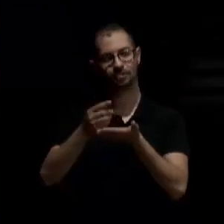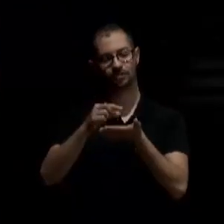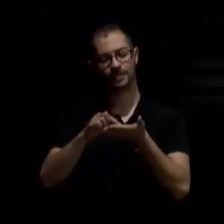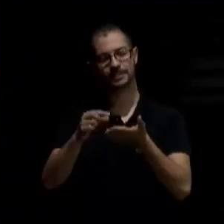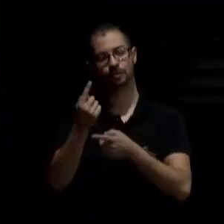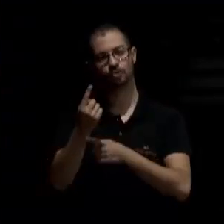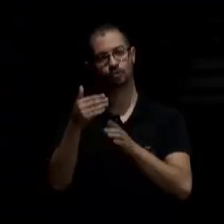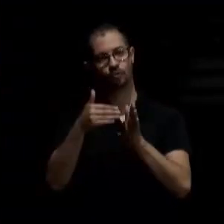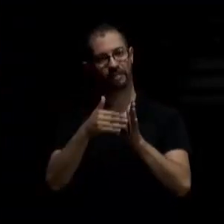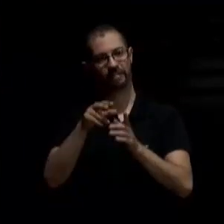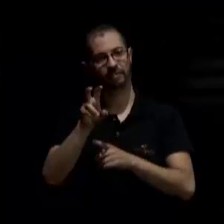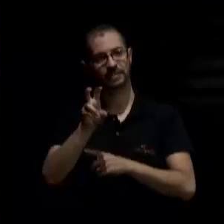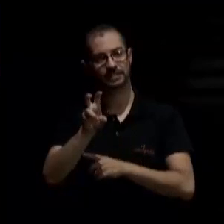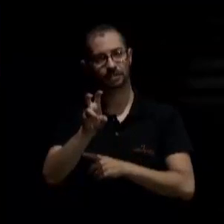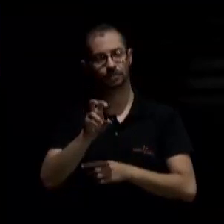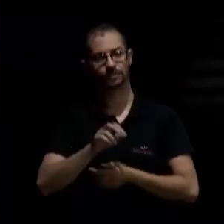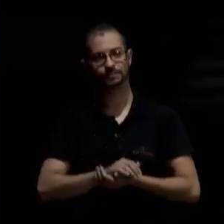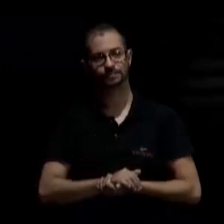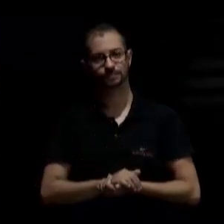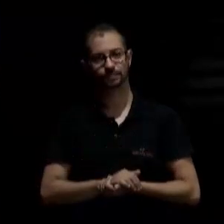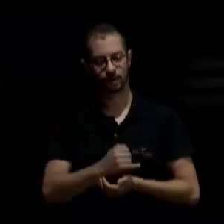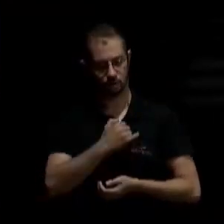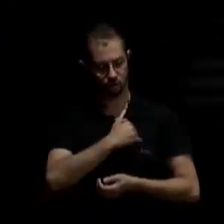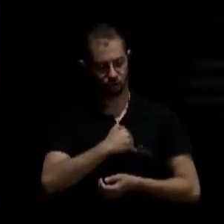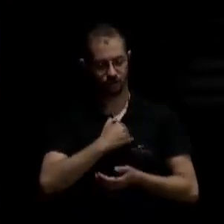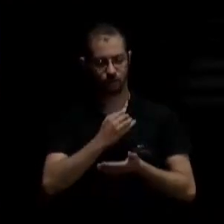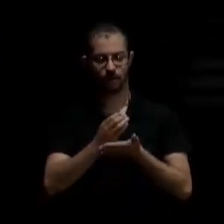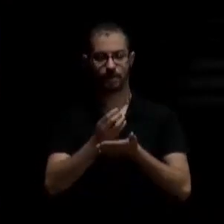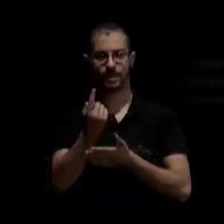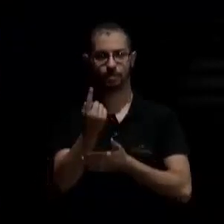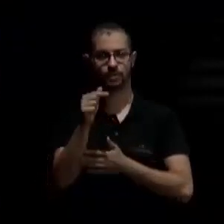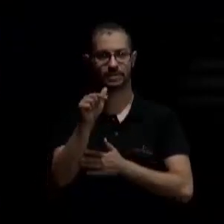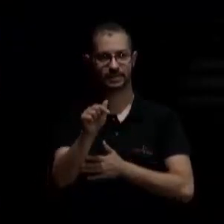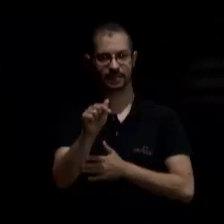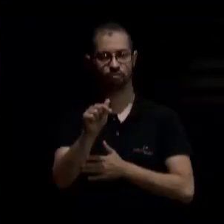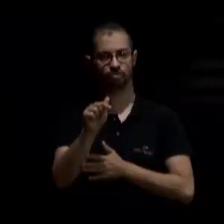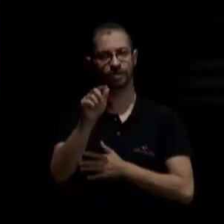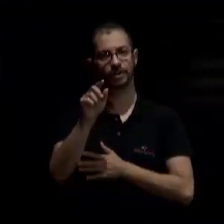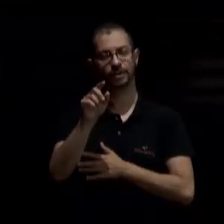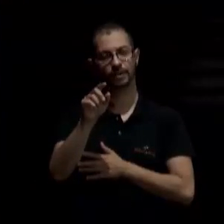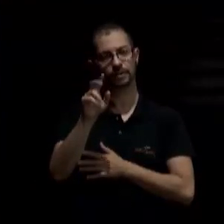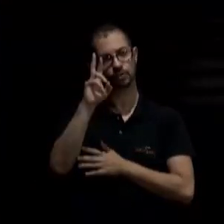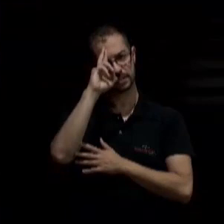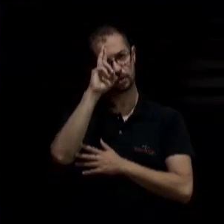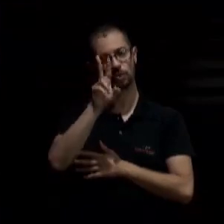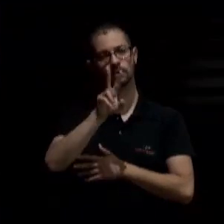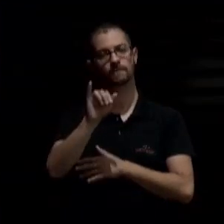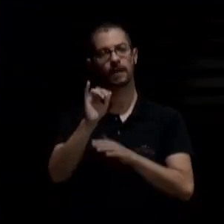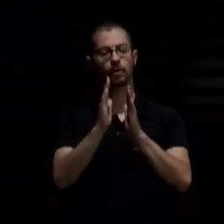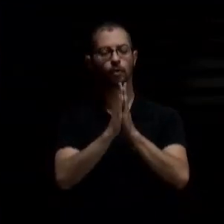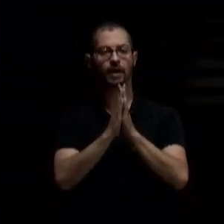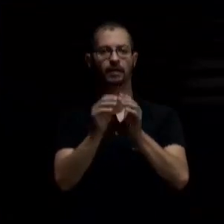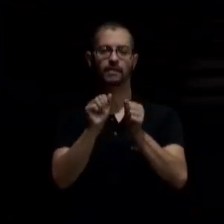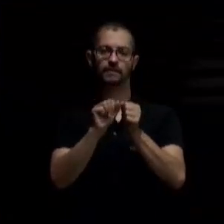1 a 5, de João 17, onde o Senhor vai orar e fazer um